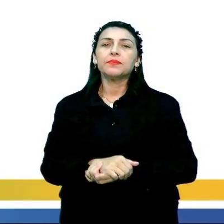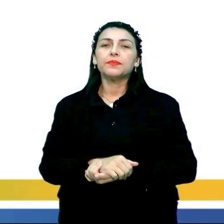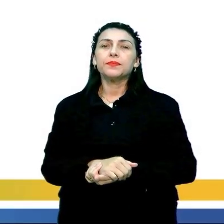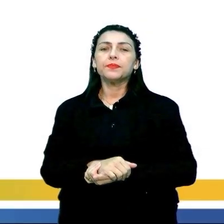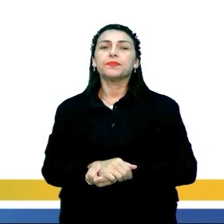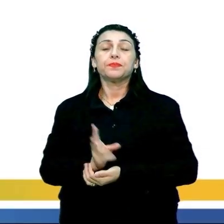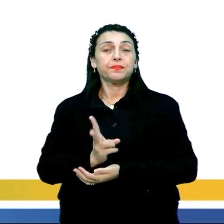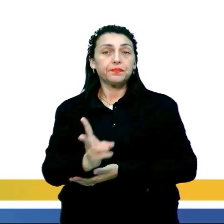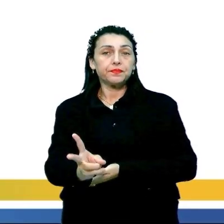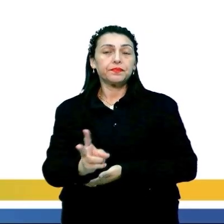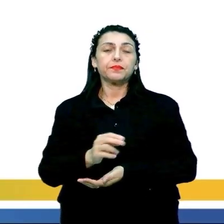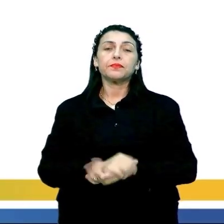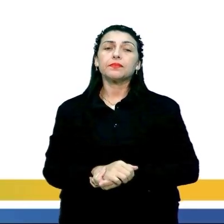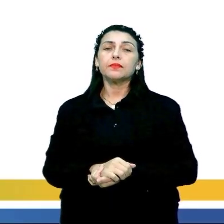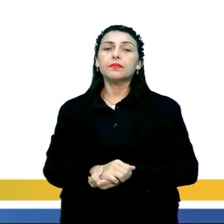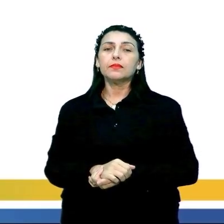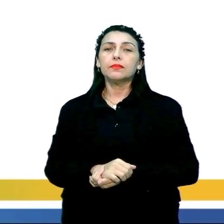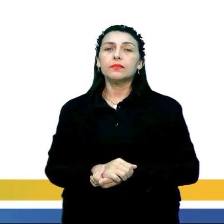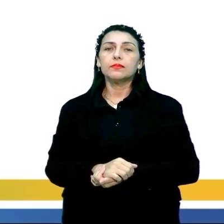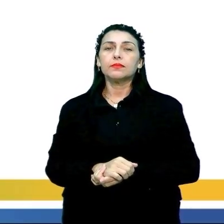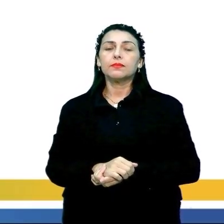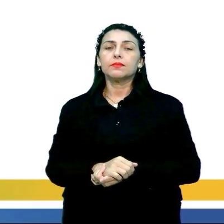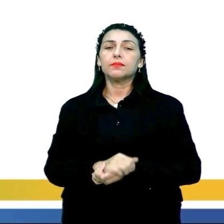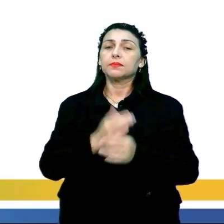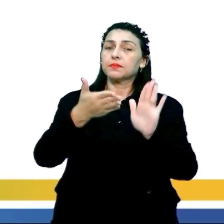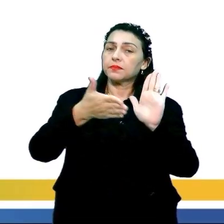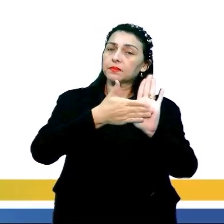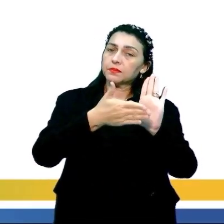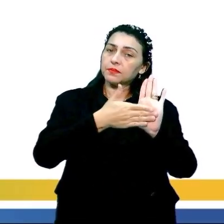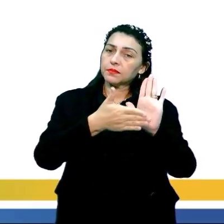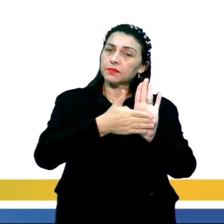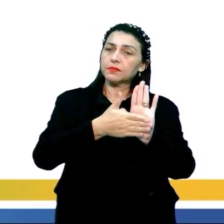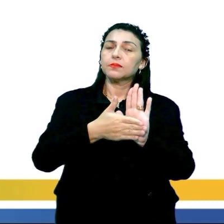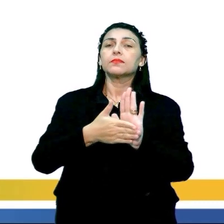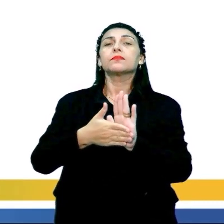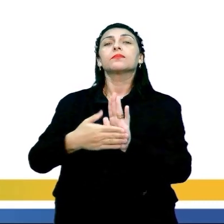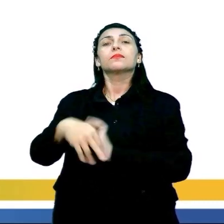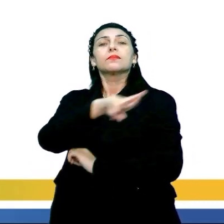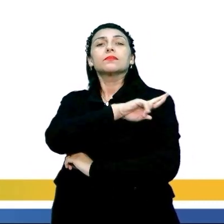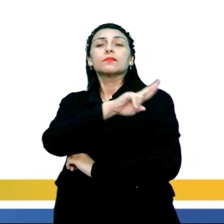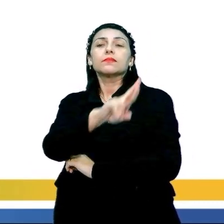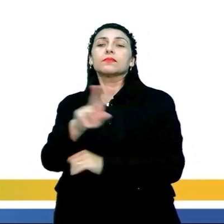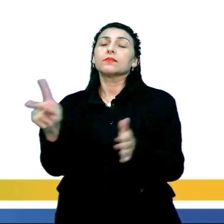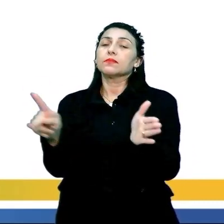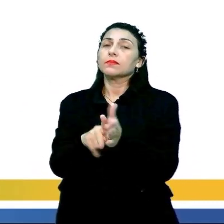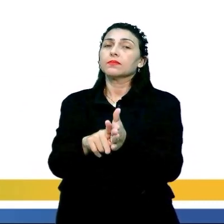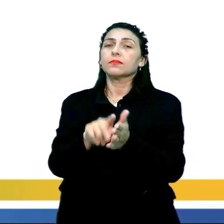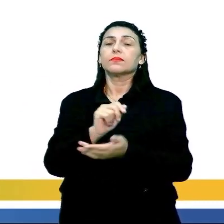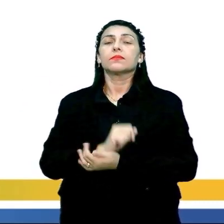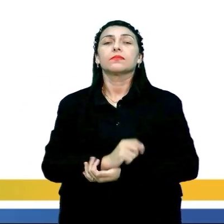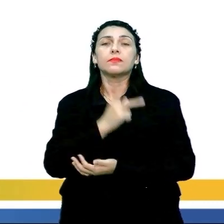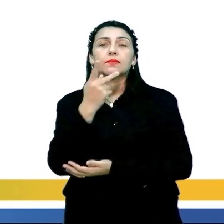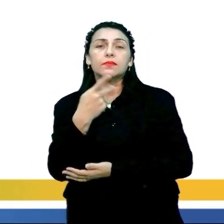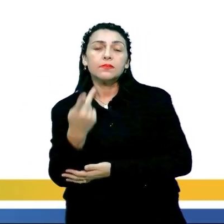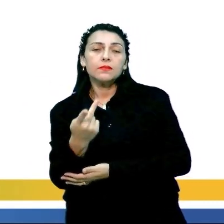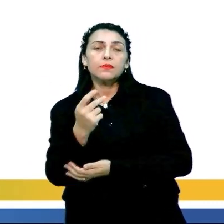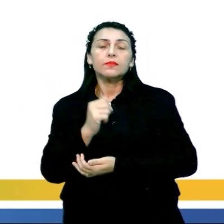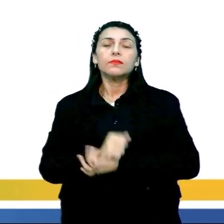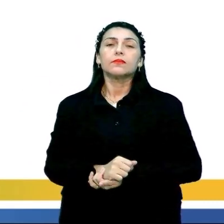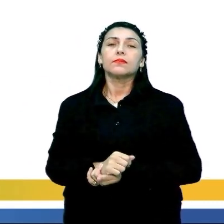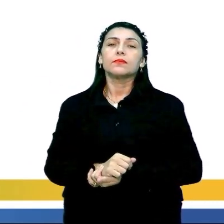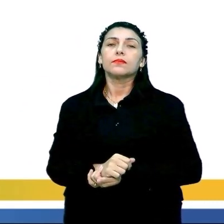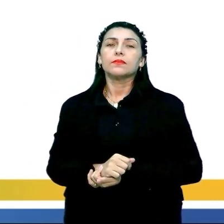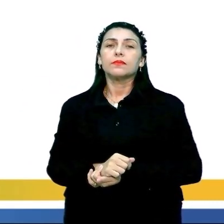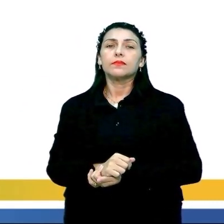Vamos avançar aqui. A proposta de intervenção tem uma competência específica, como eu falei para você.